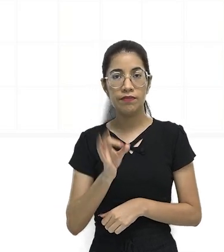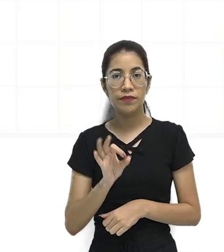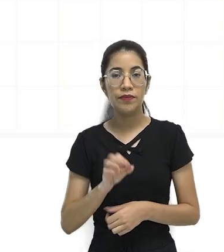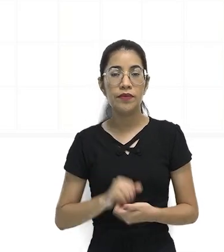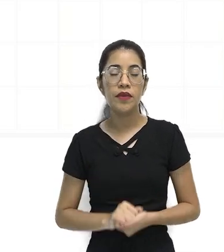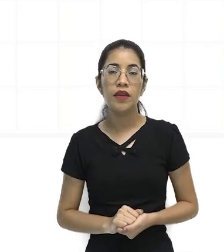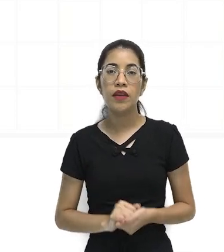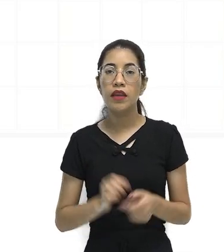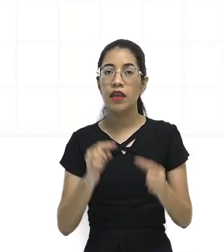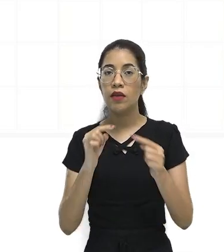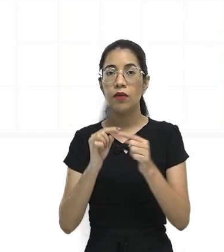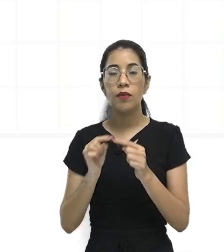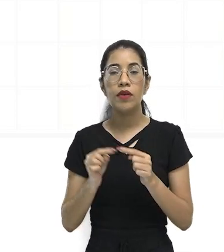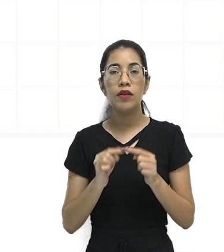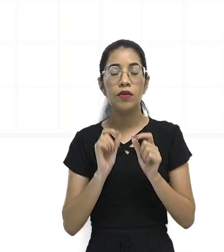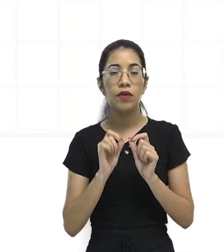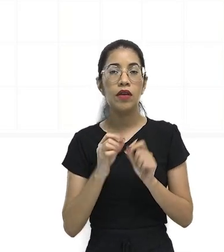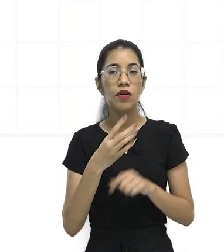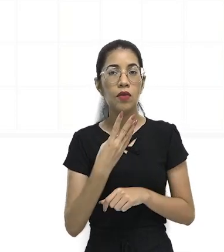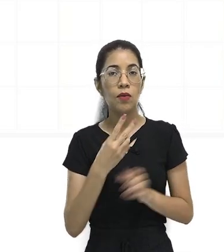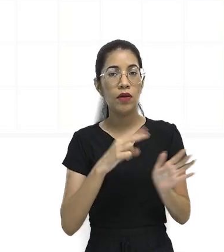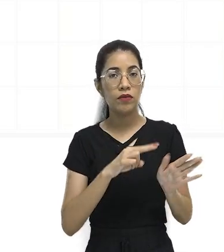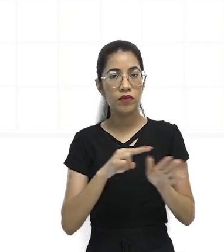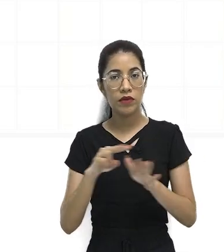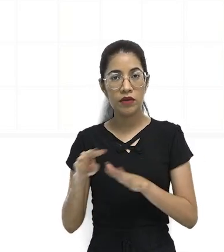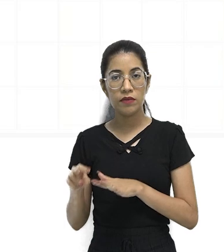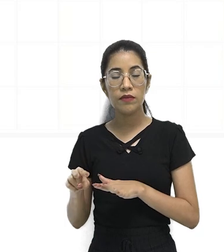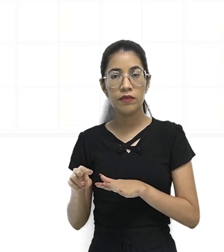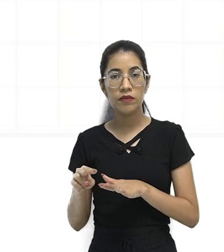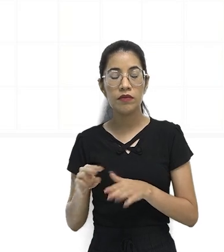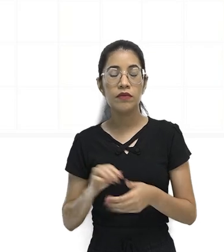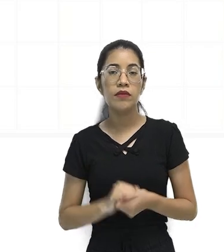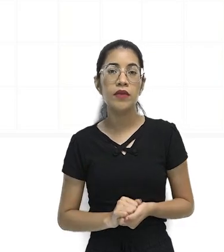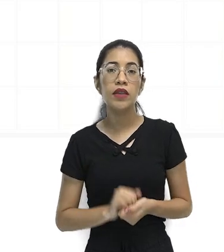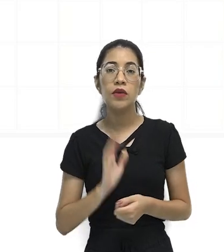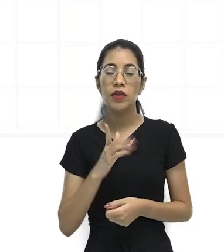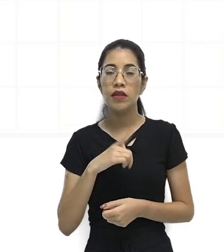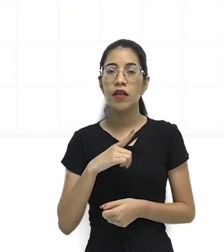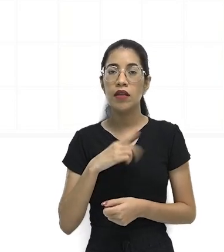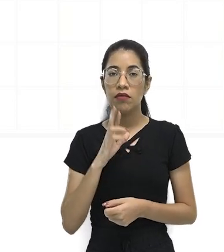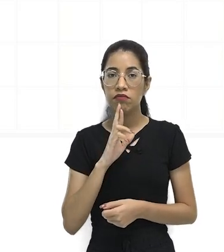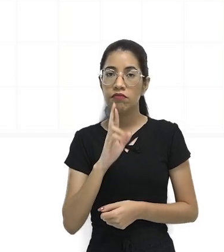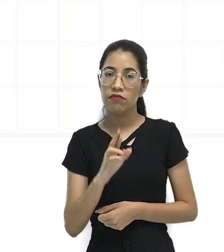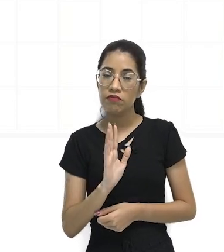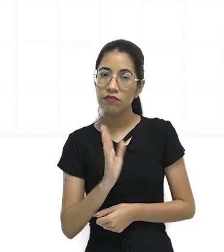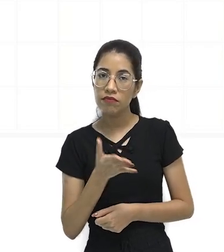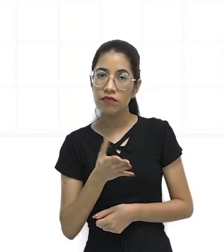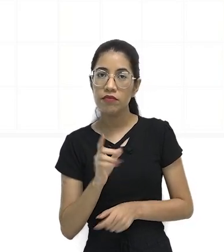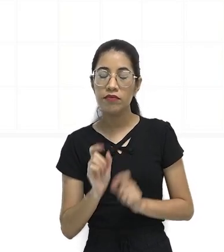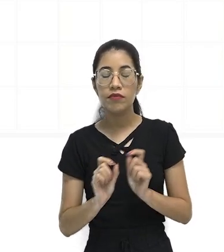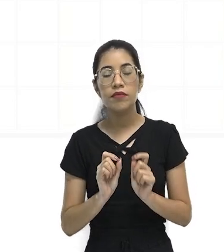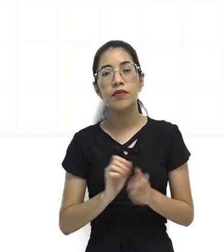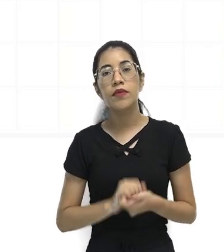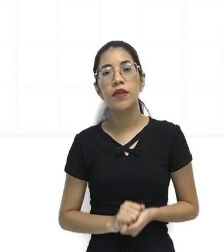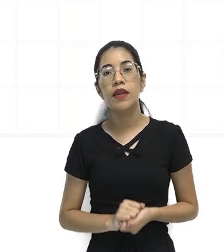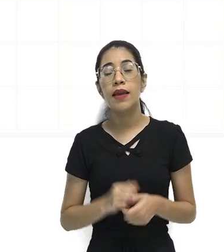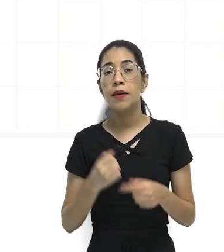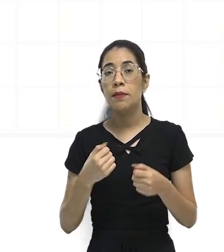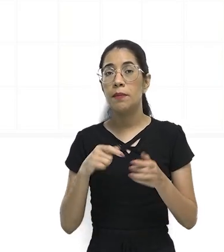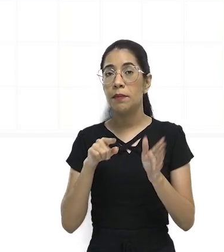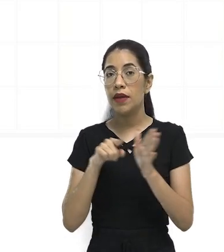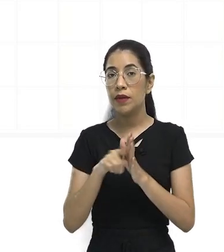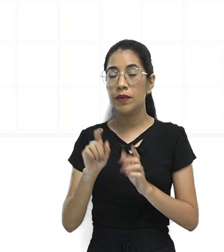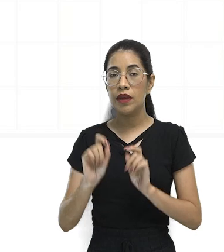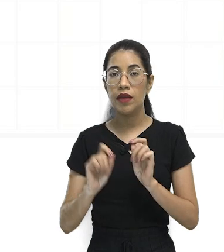dias correspondem a 4 semanas. Então eu já tenho aí meio que a resposta. Por quê? Porque ele quer saber